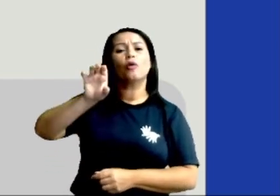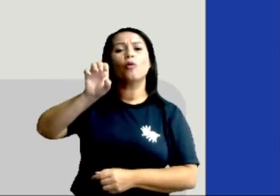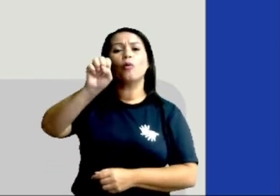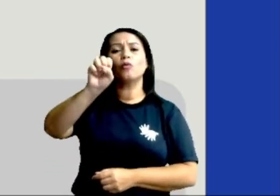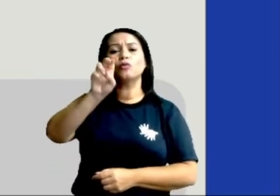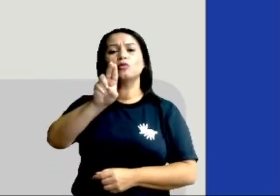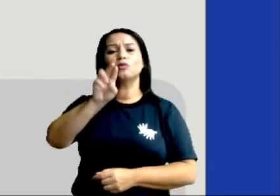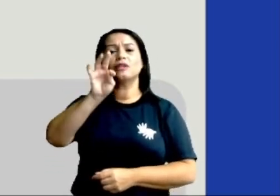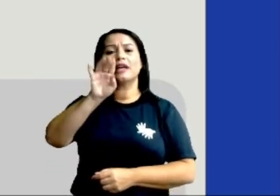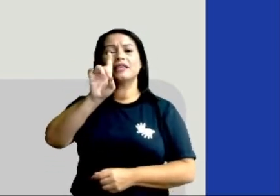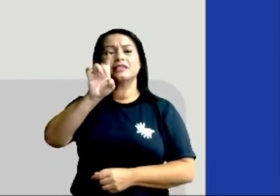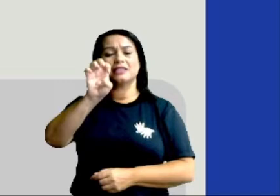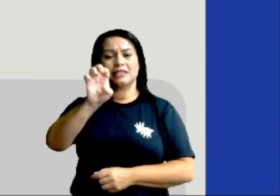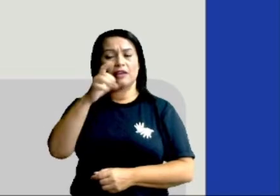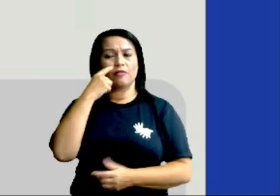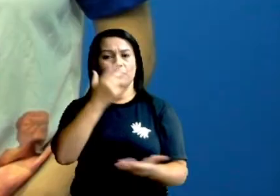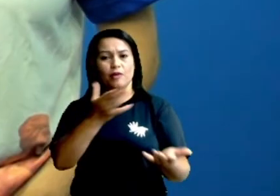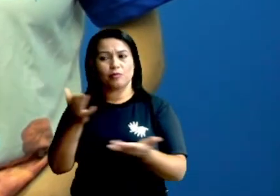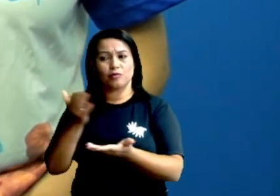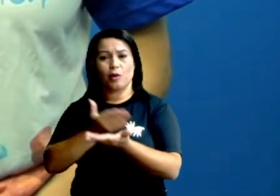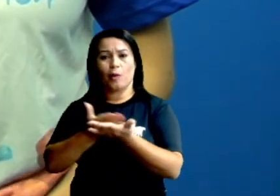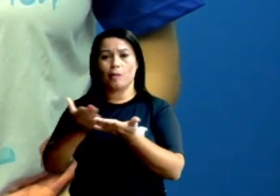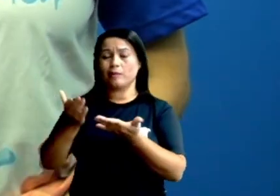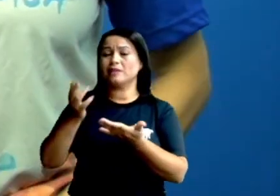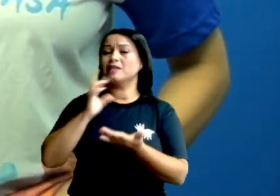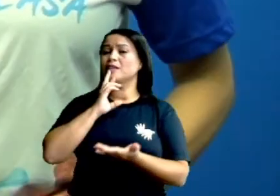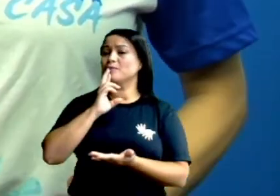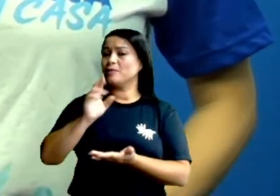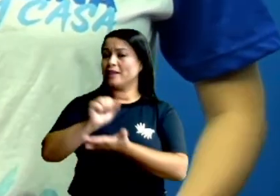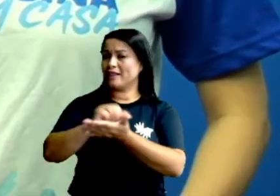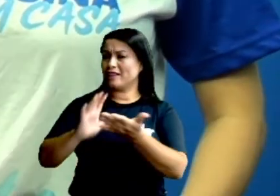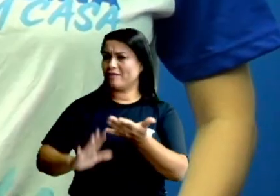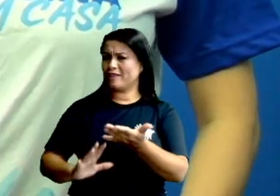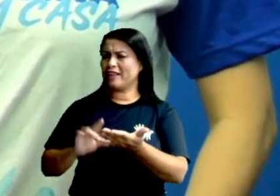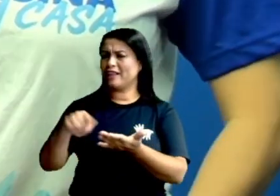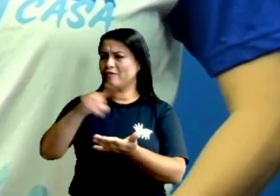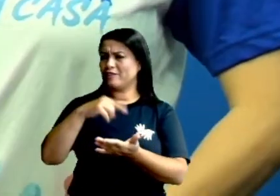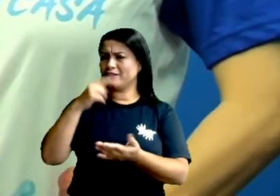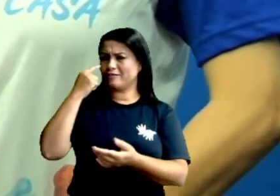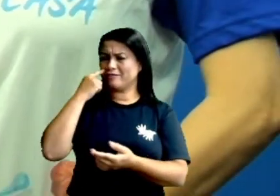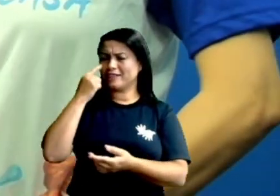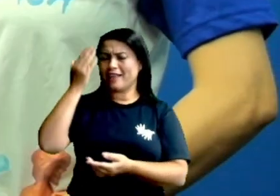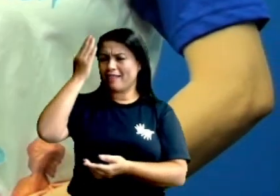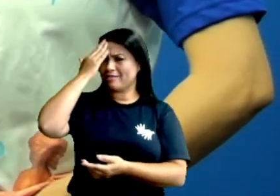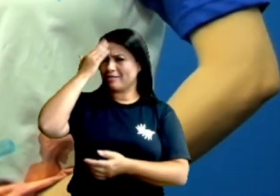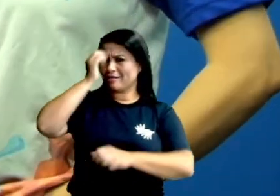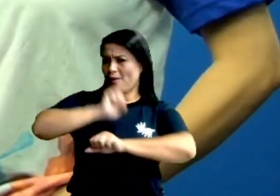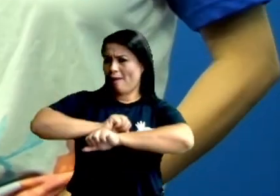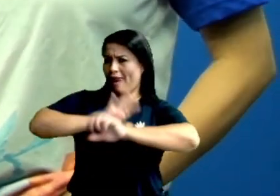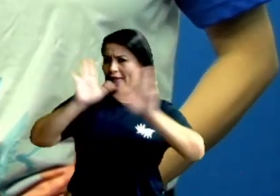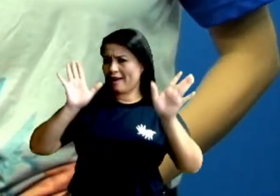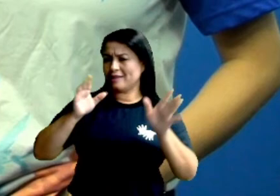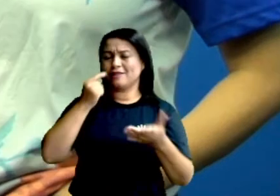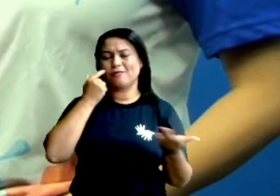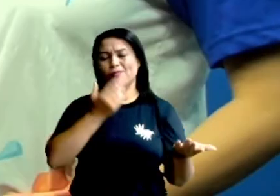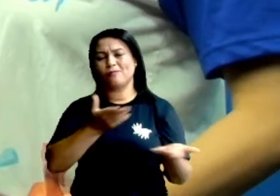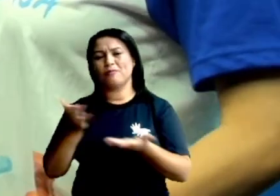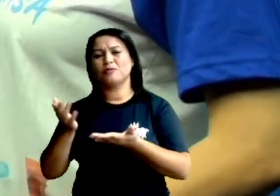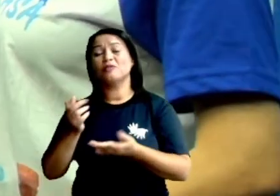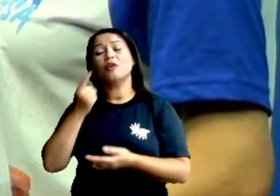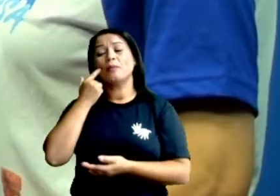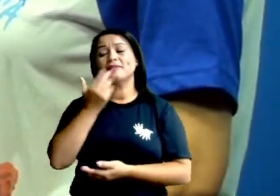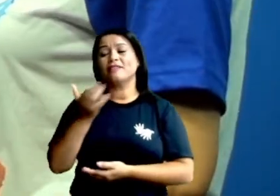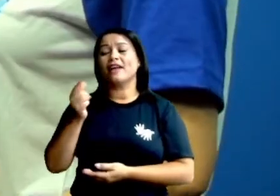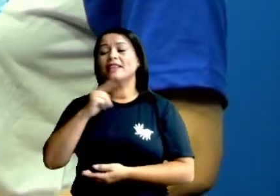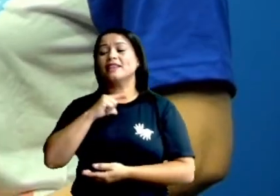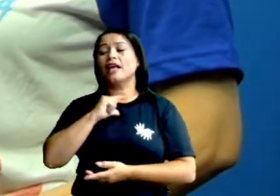comigo agora para a gente começar a fazer essa atividade e ver se está todo mundo craque, todo mundo fera nesse assunto, tá? Então, aqui,